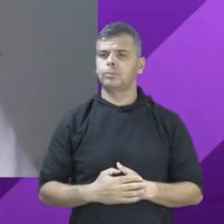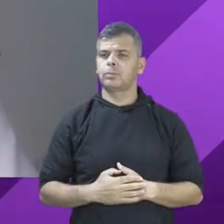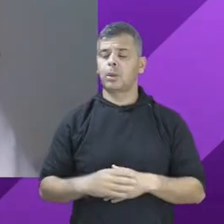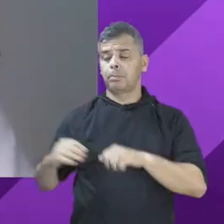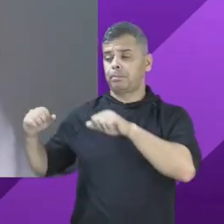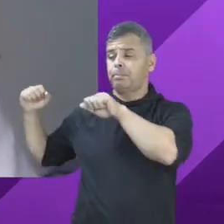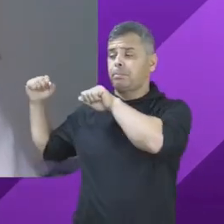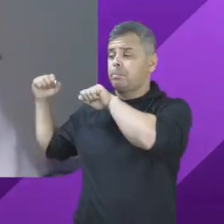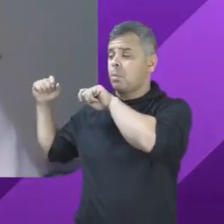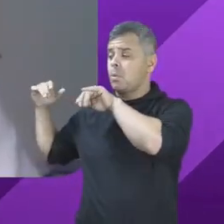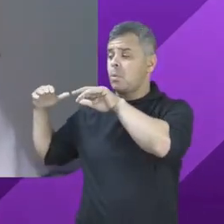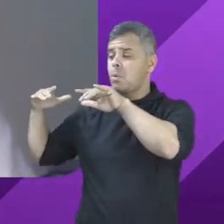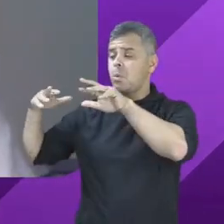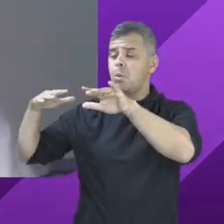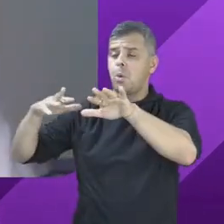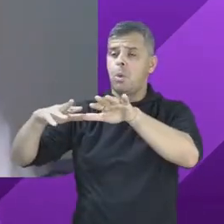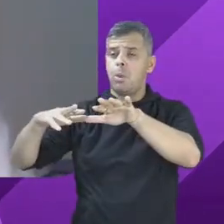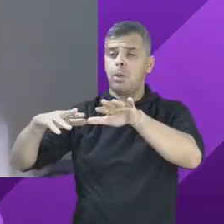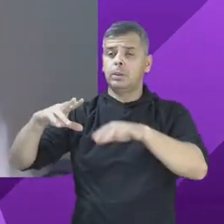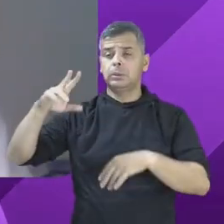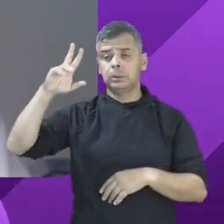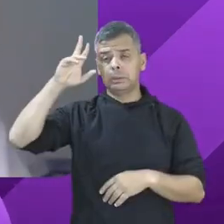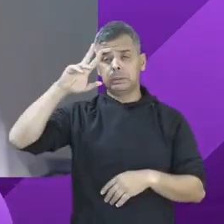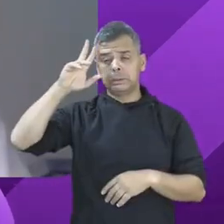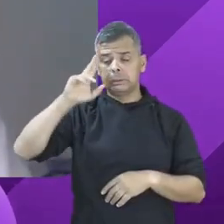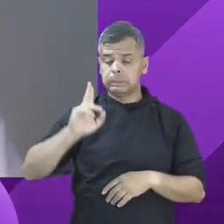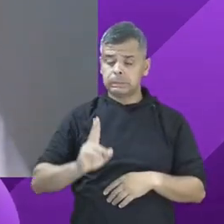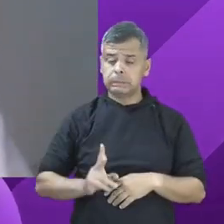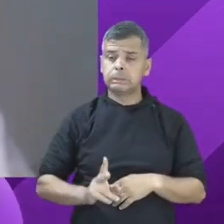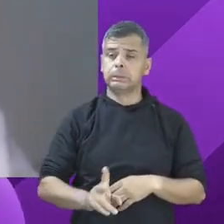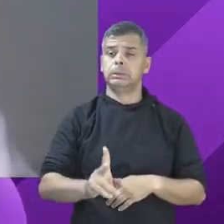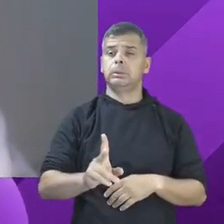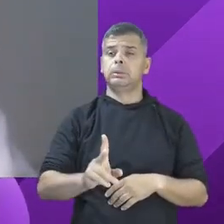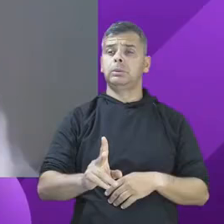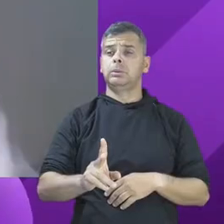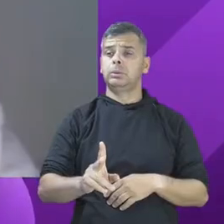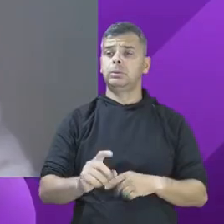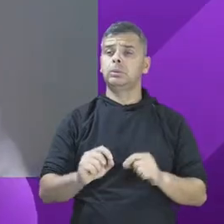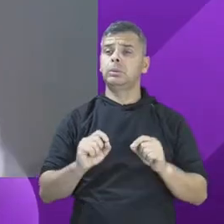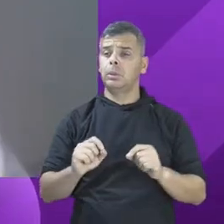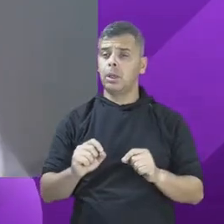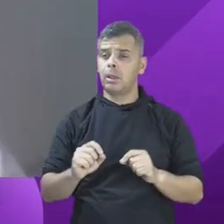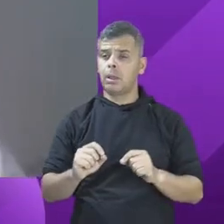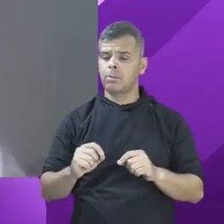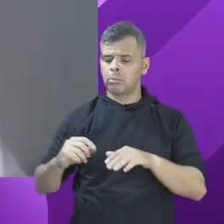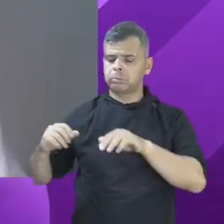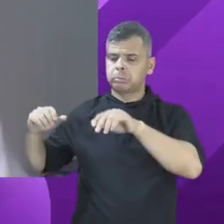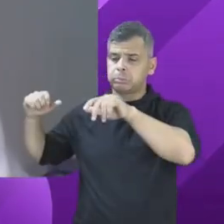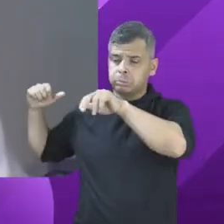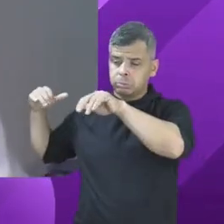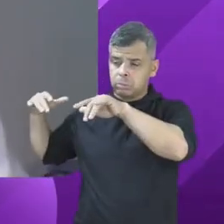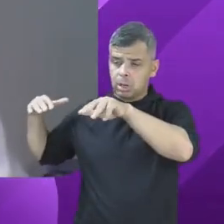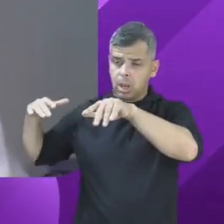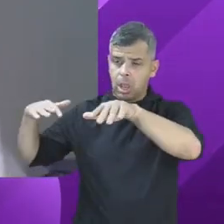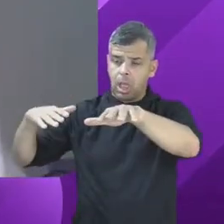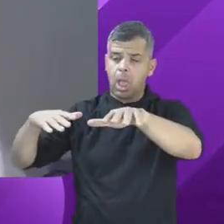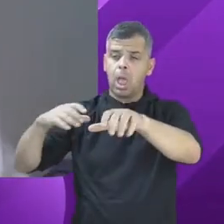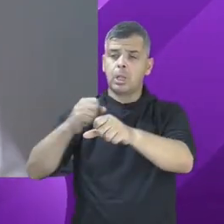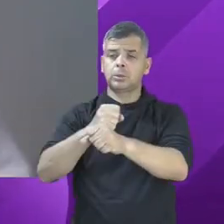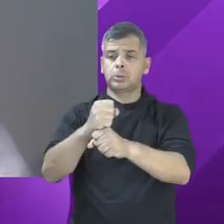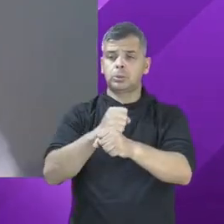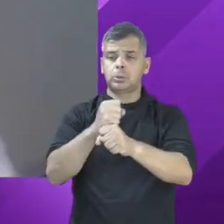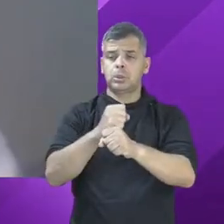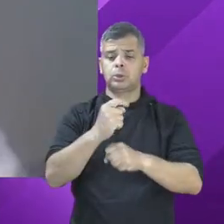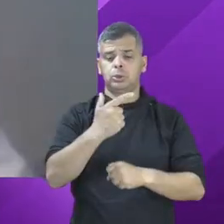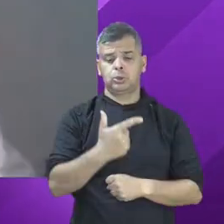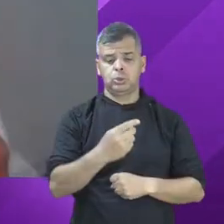marcha, sempre a gente considerar que estamos marchando agora em 2025, né?